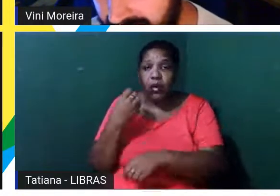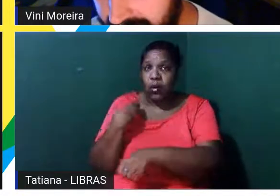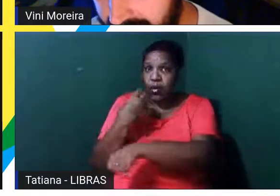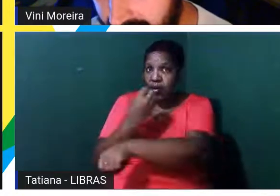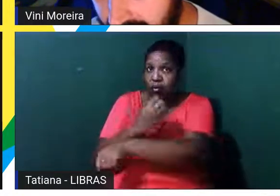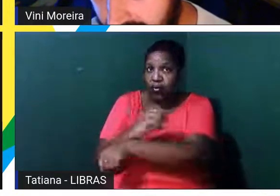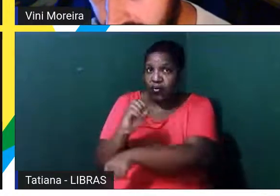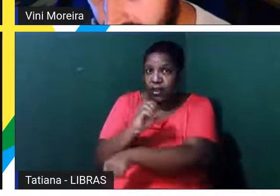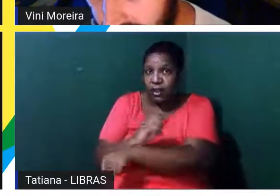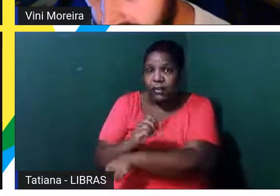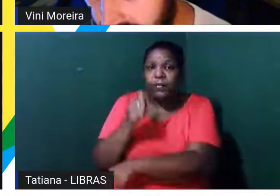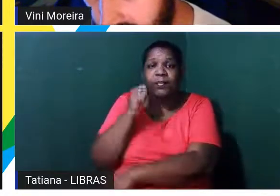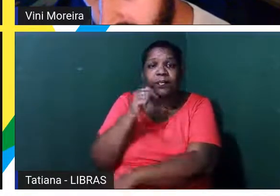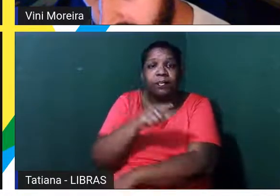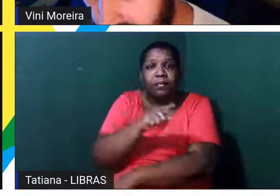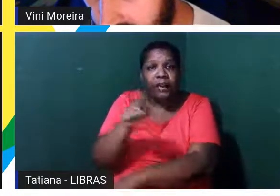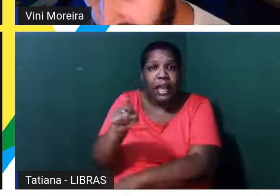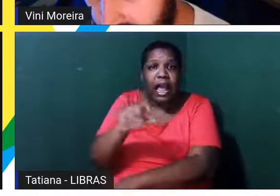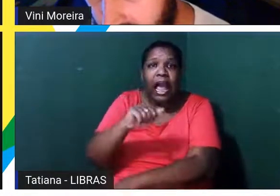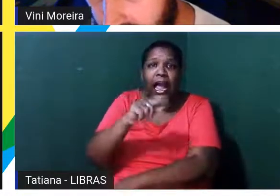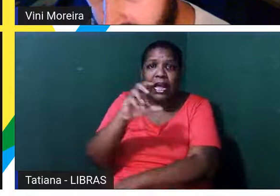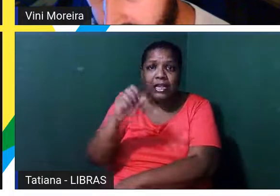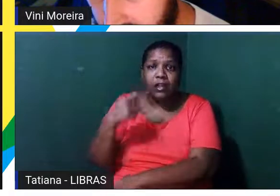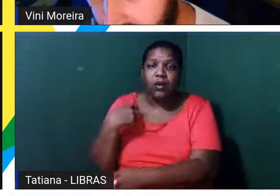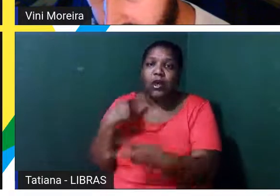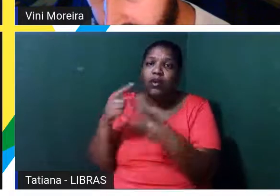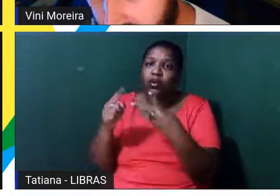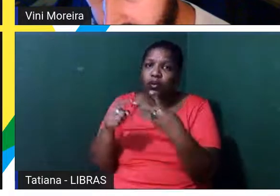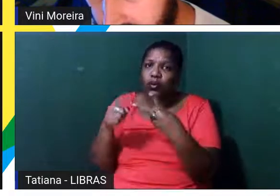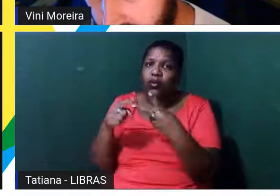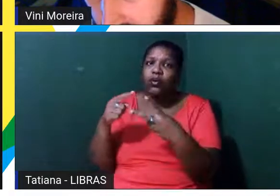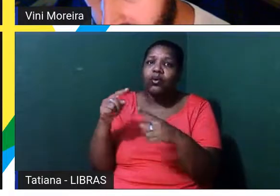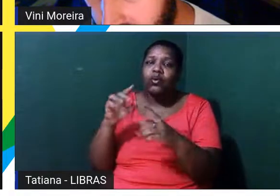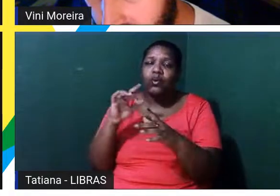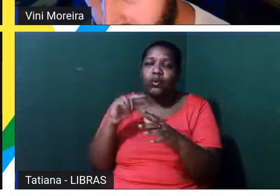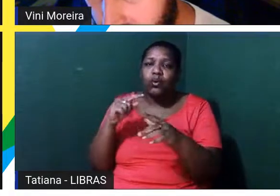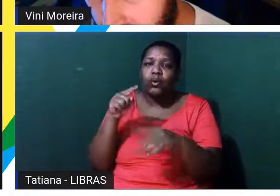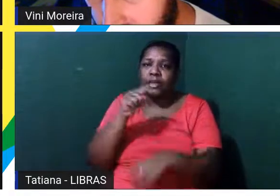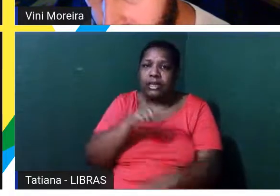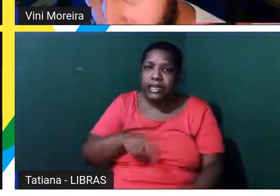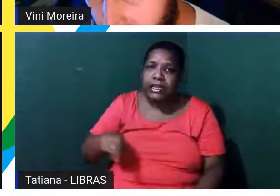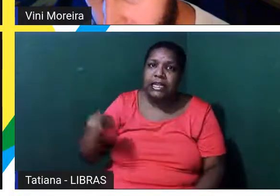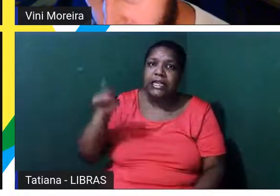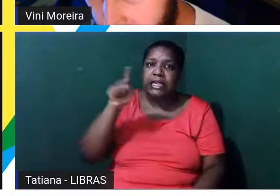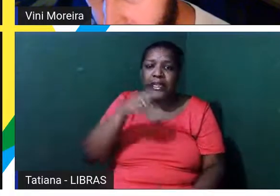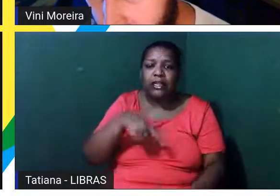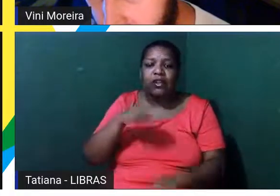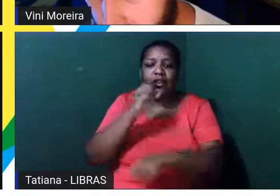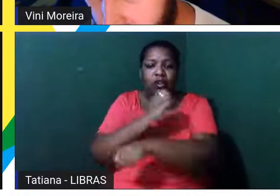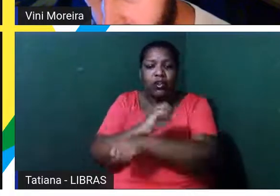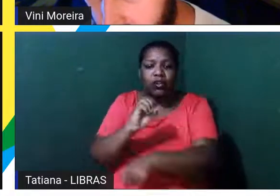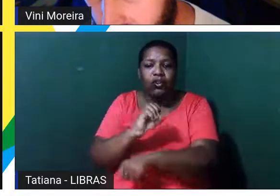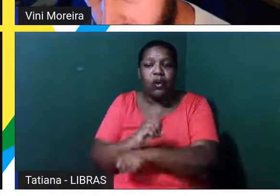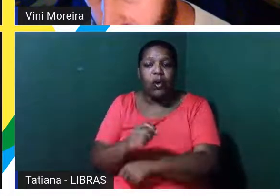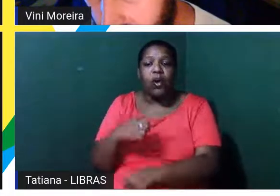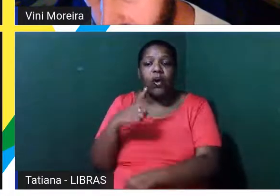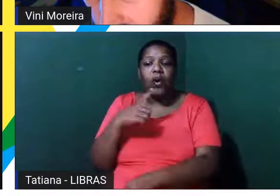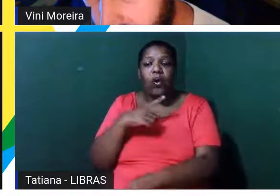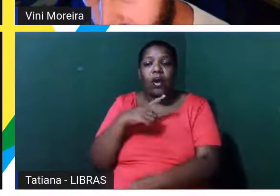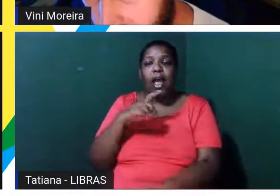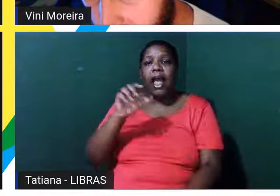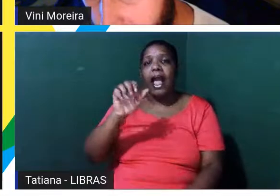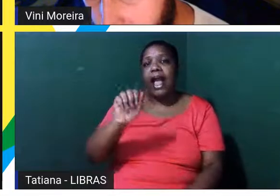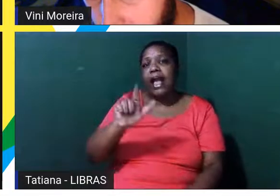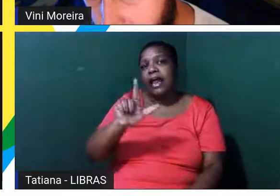elas em Ação é o segundo ciclo de oficinas e é concebido pela disse